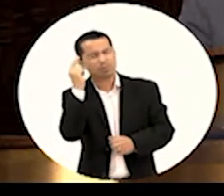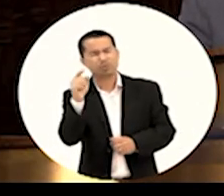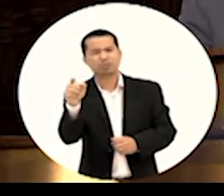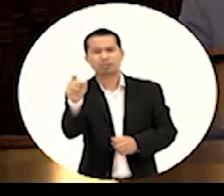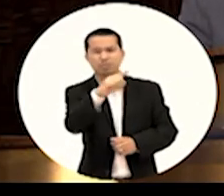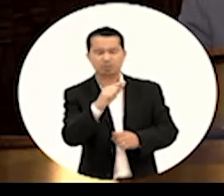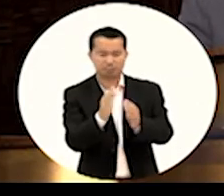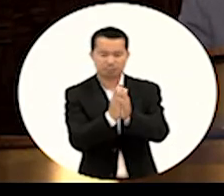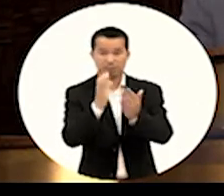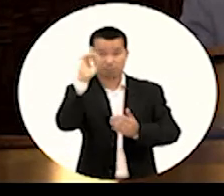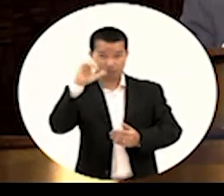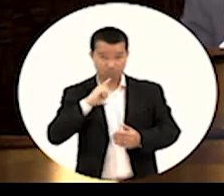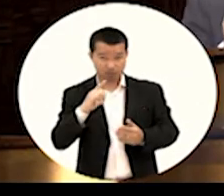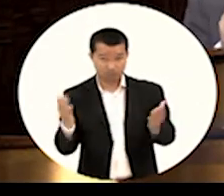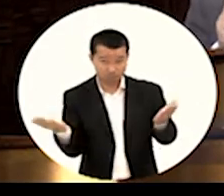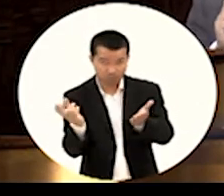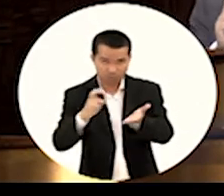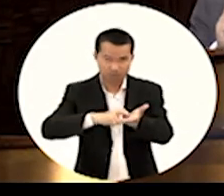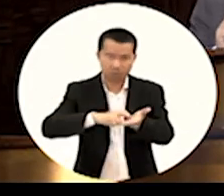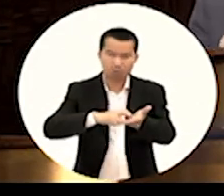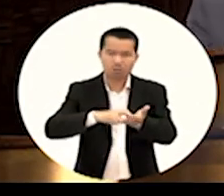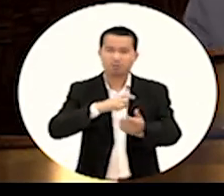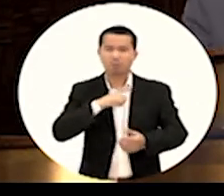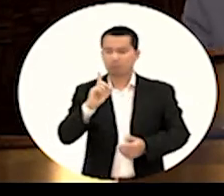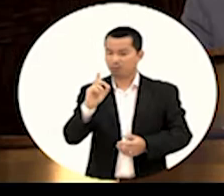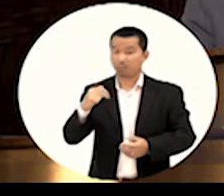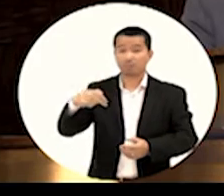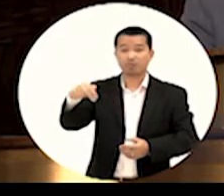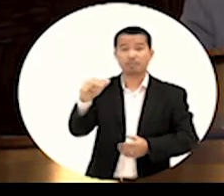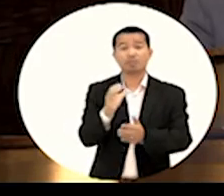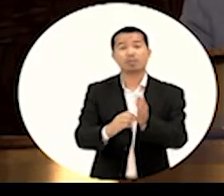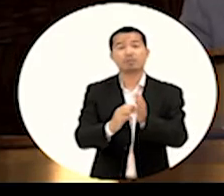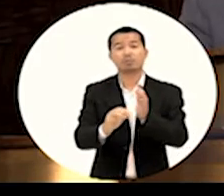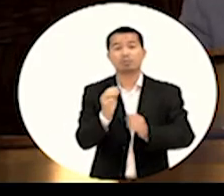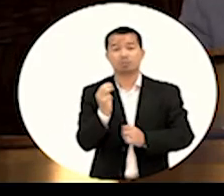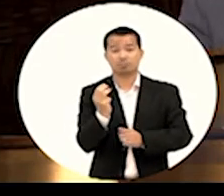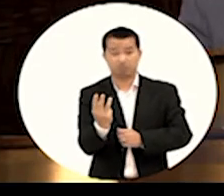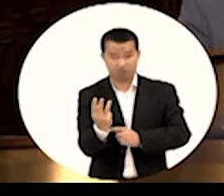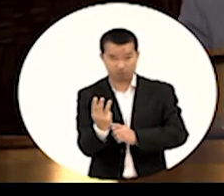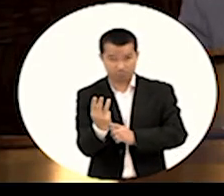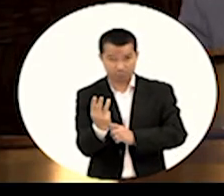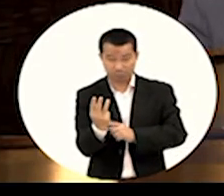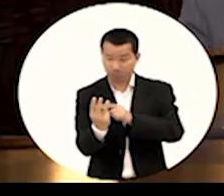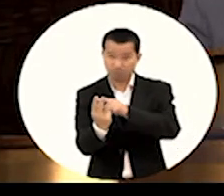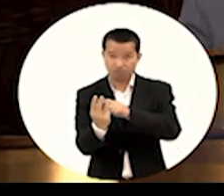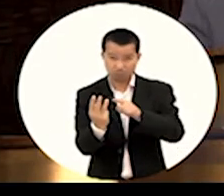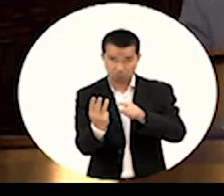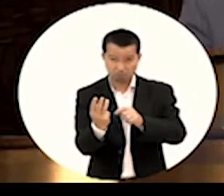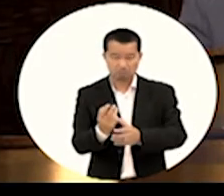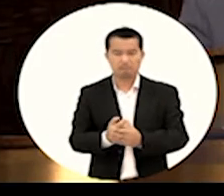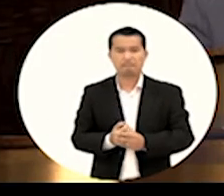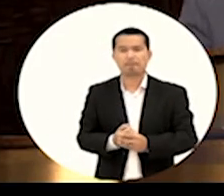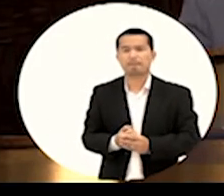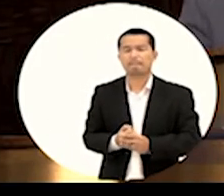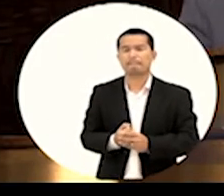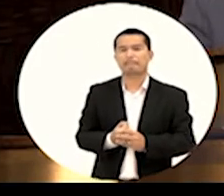trecho da palavra de Deus nessa manhã junto com vocês. Daniel, capítulo 3.